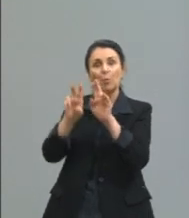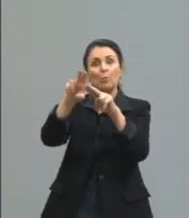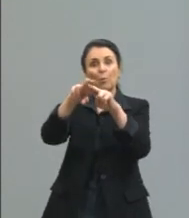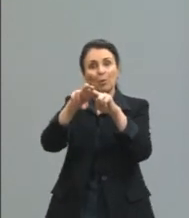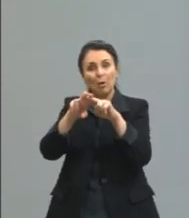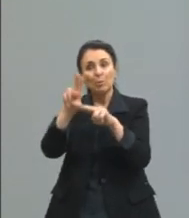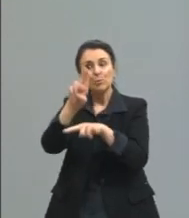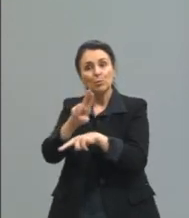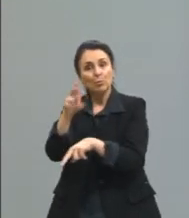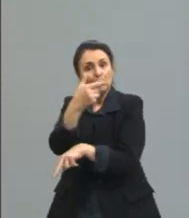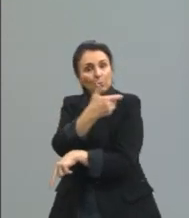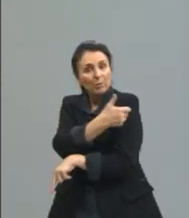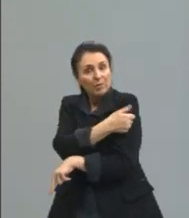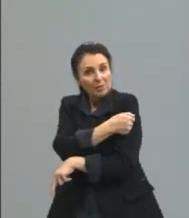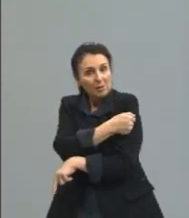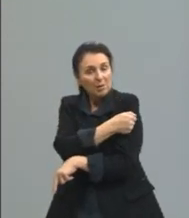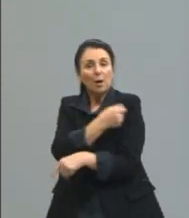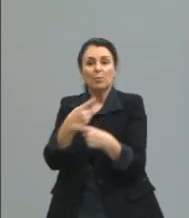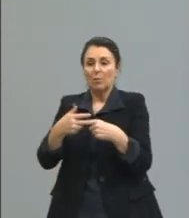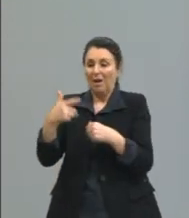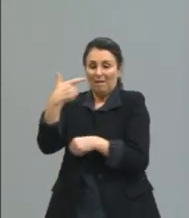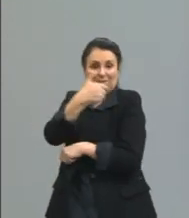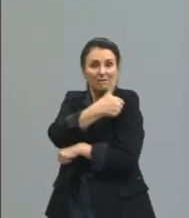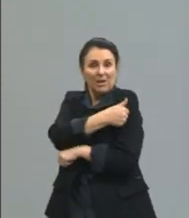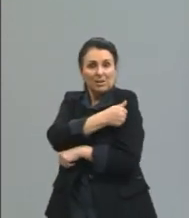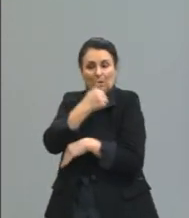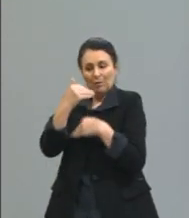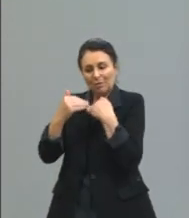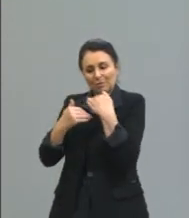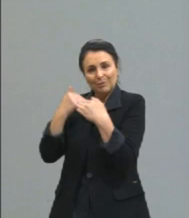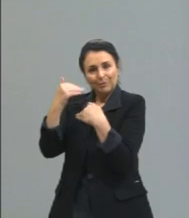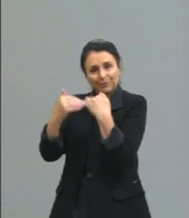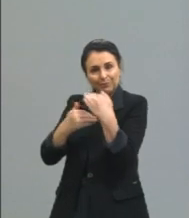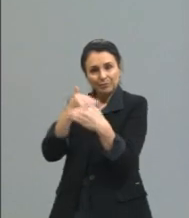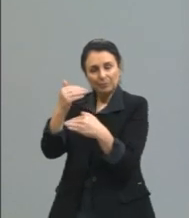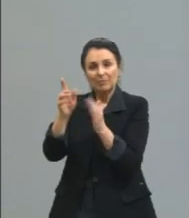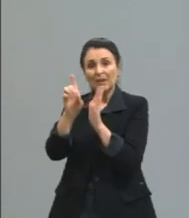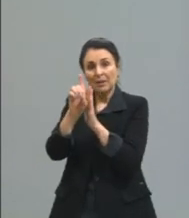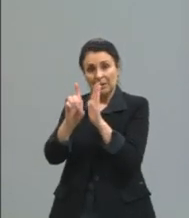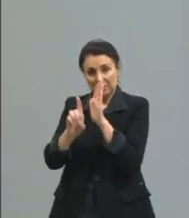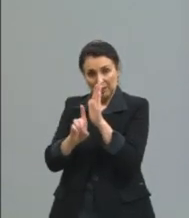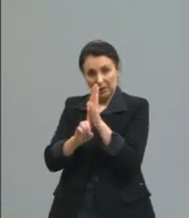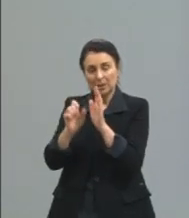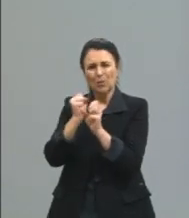vacinação foi sendo desenvolvida, foi sendo aplicada. Então, lá na década de 80,